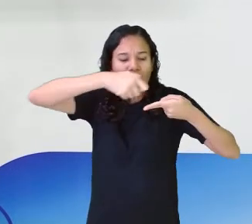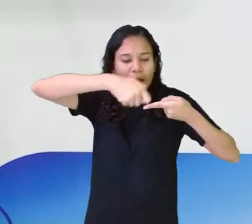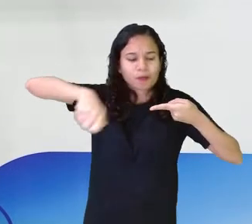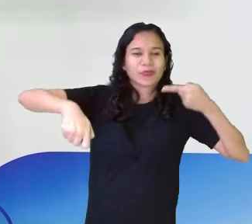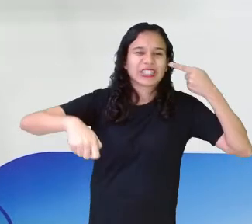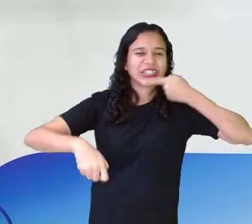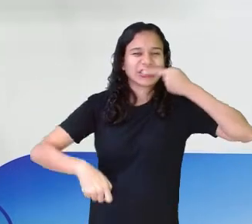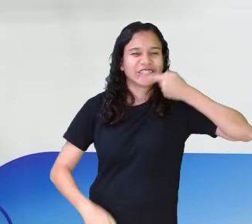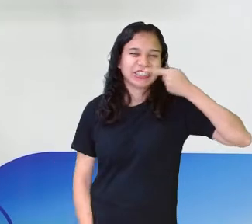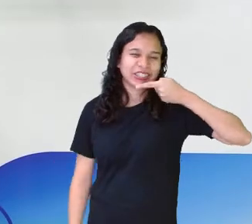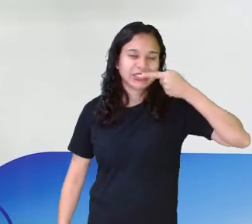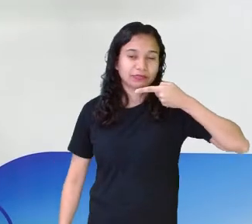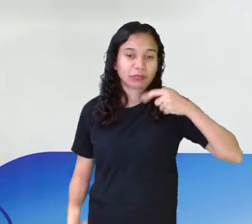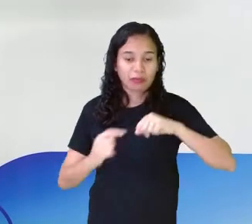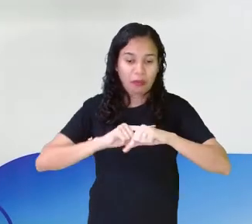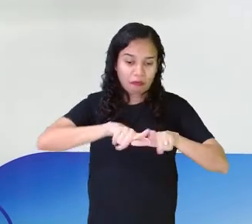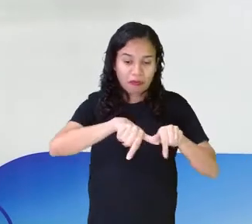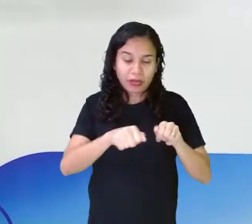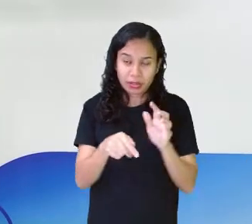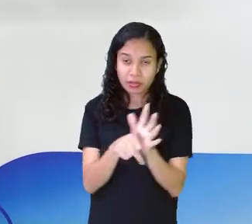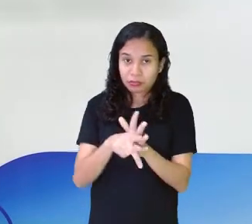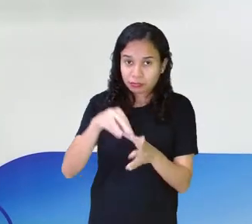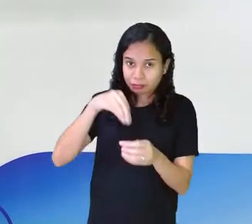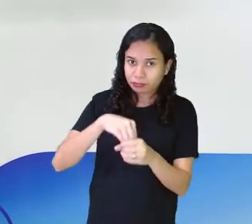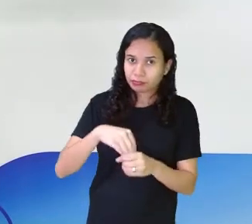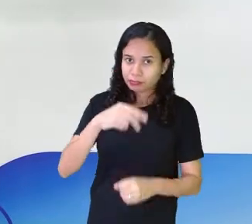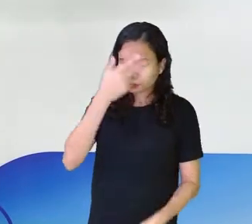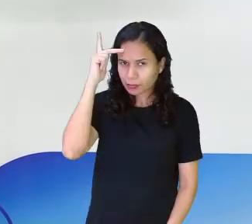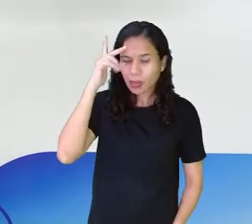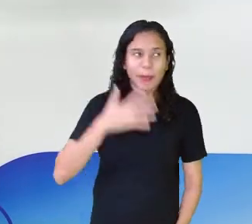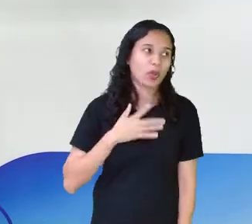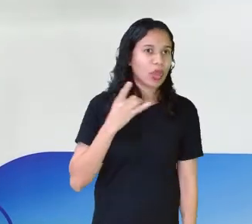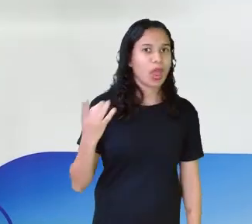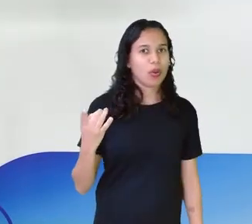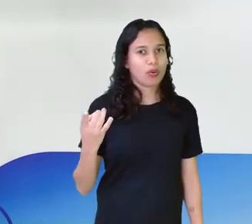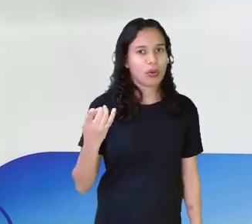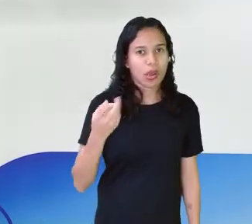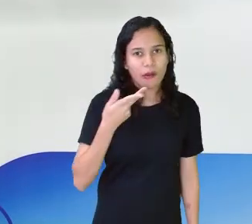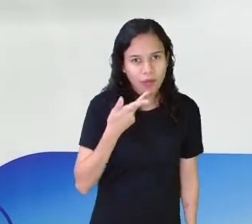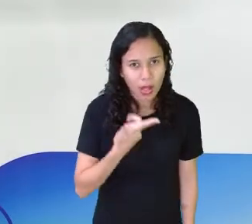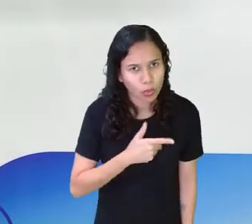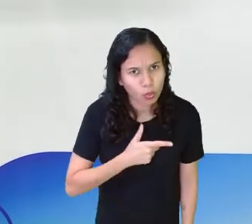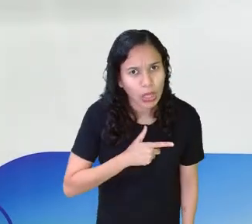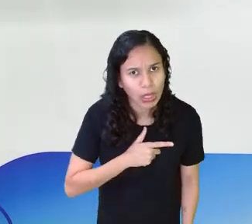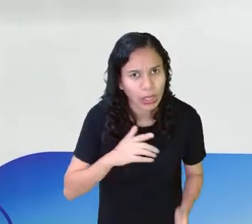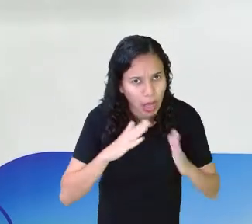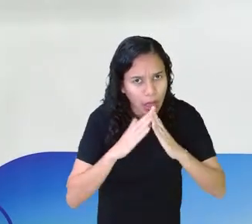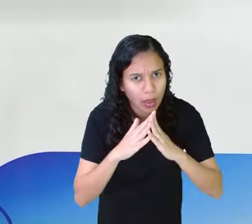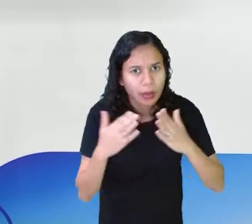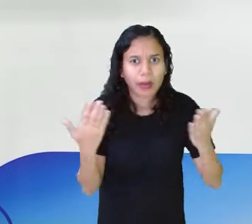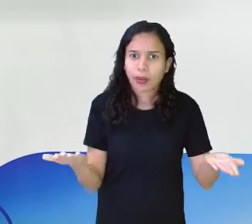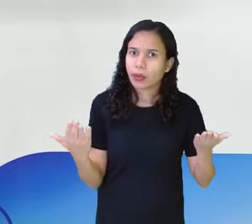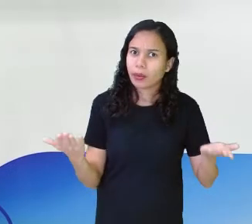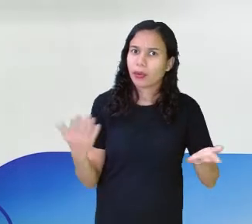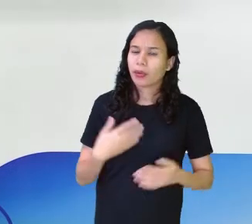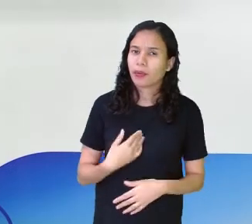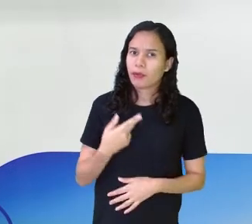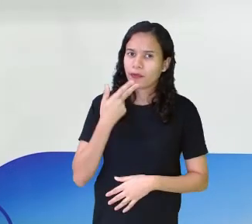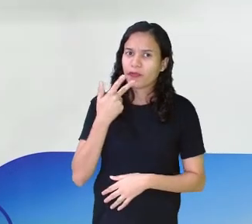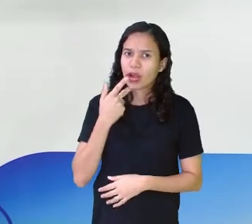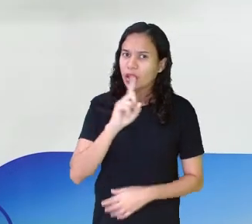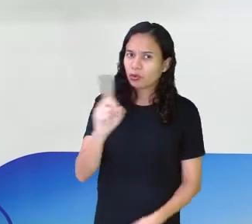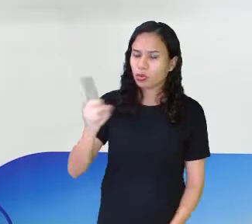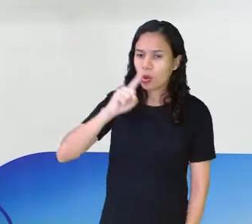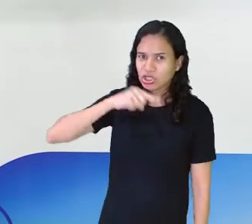dental. Caixinha vazia de creme dental. Todo mundo, pelo amor de Deus, não me diga que você não tem uma dessa. Que eu vou deduzir que você